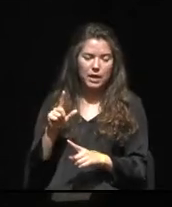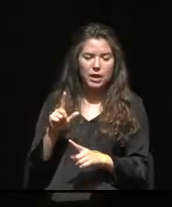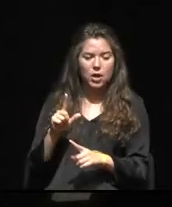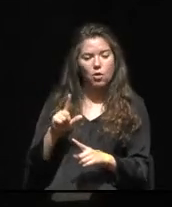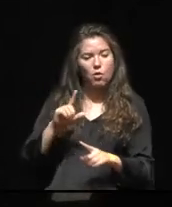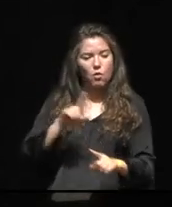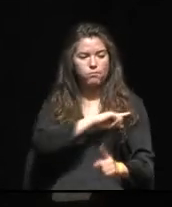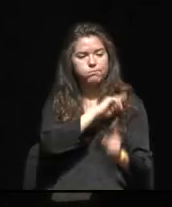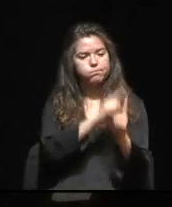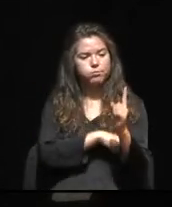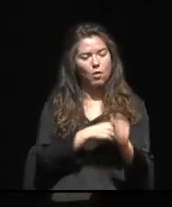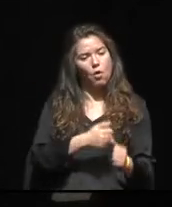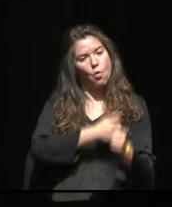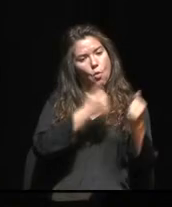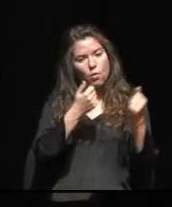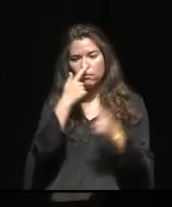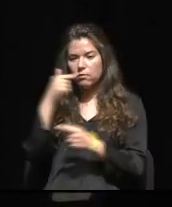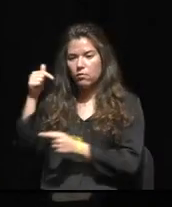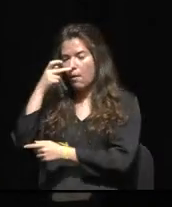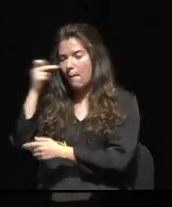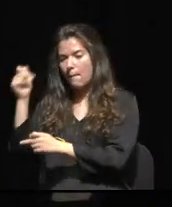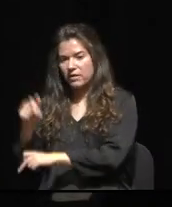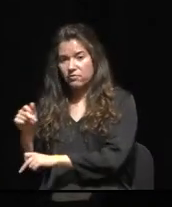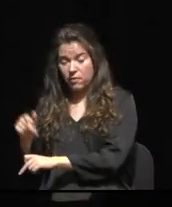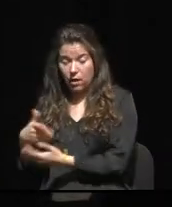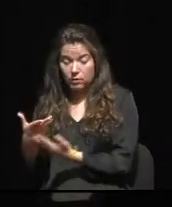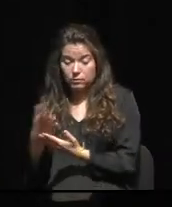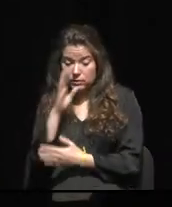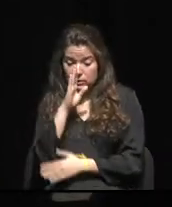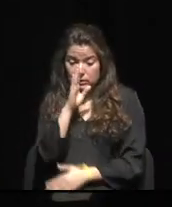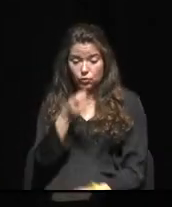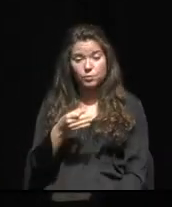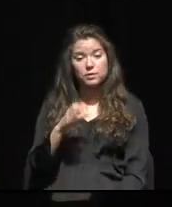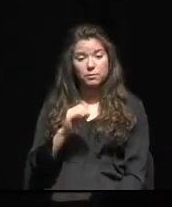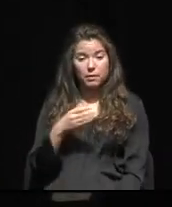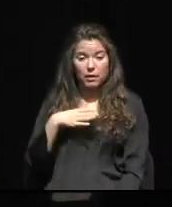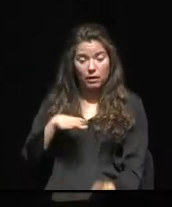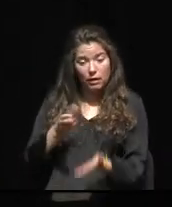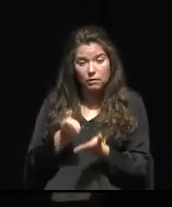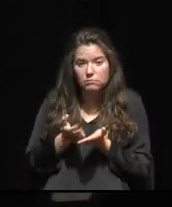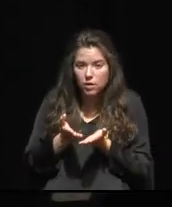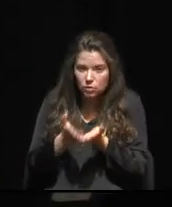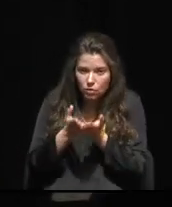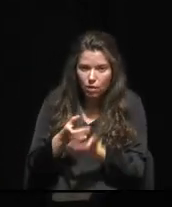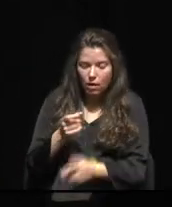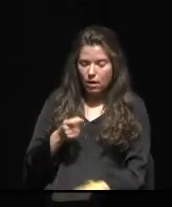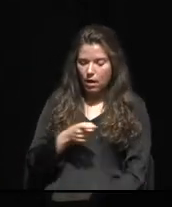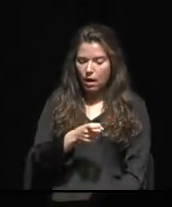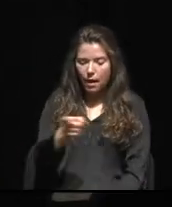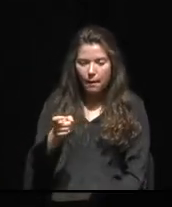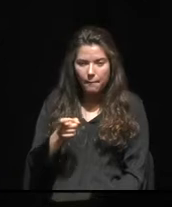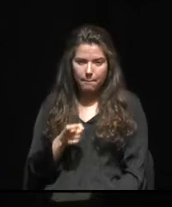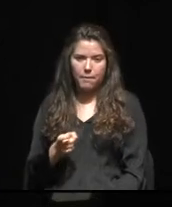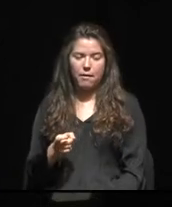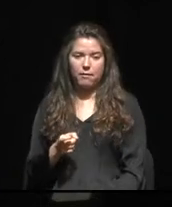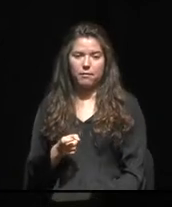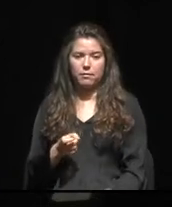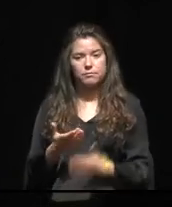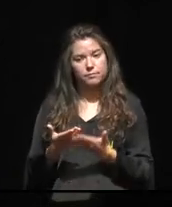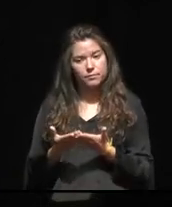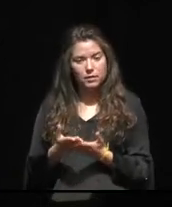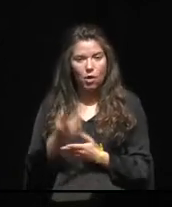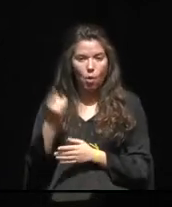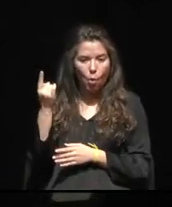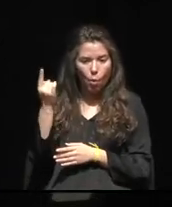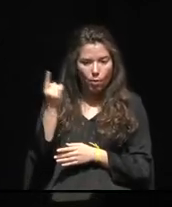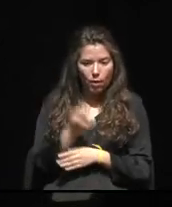de uns e do enfraquecimento de outros se o PCP verdadeiramente quer ajudar a paz nesta zona Globo nesta Zon do Globo então deverá